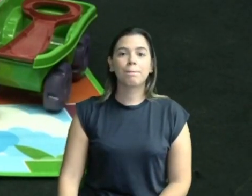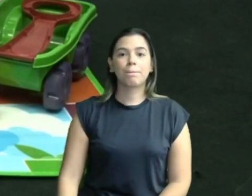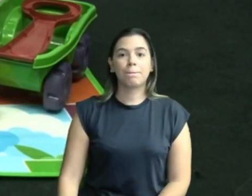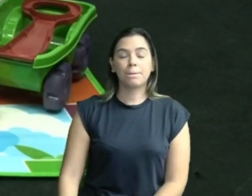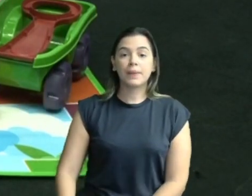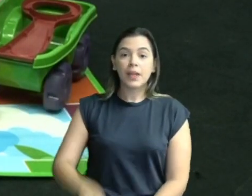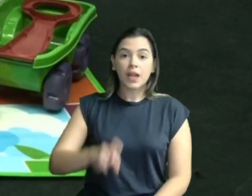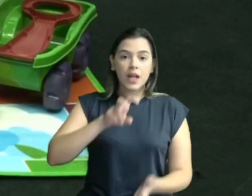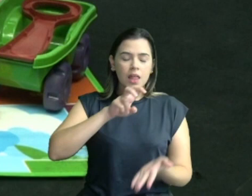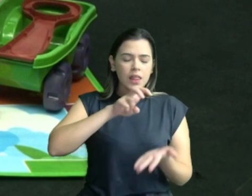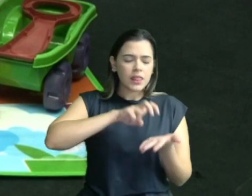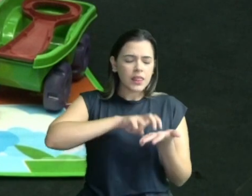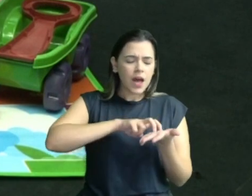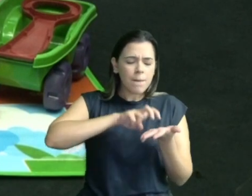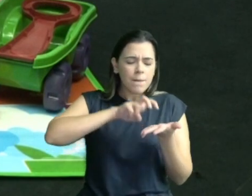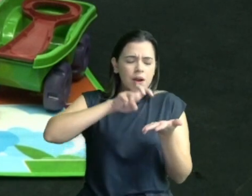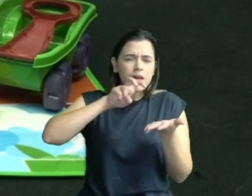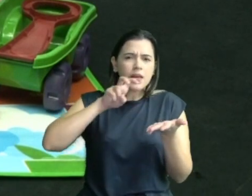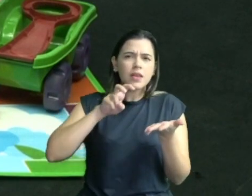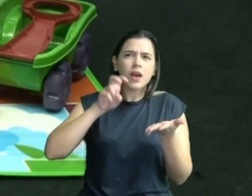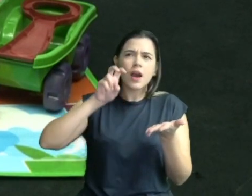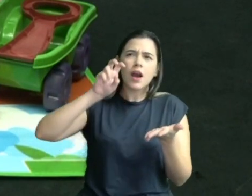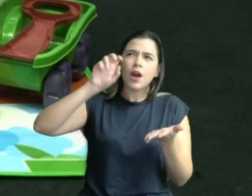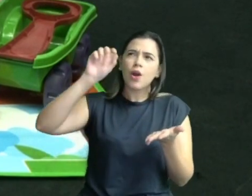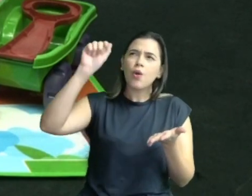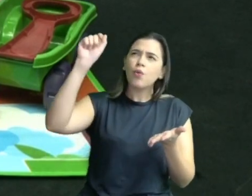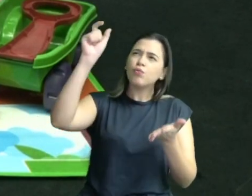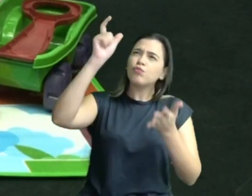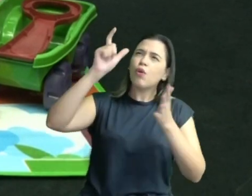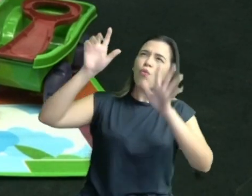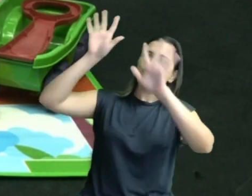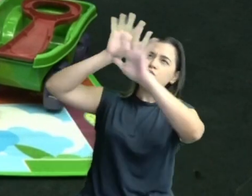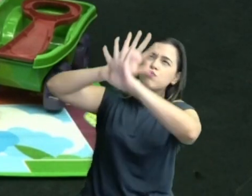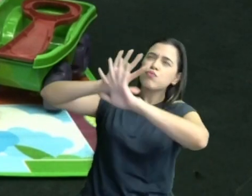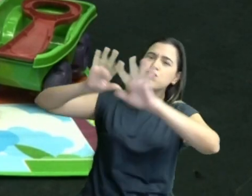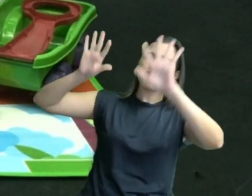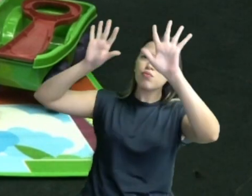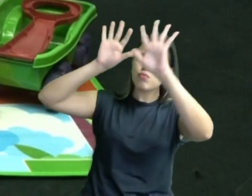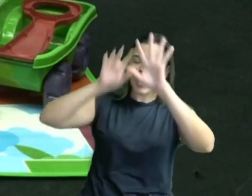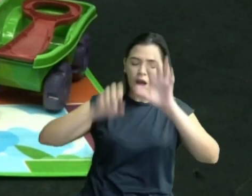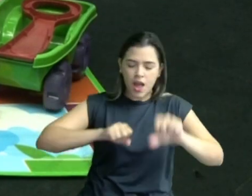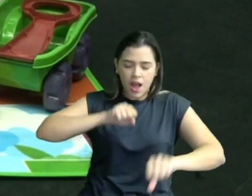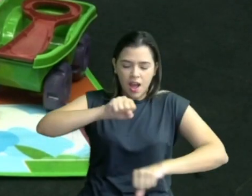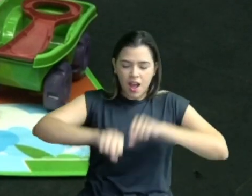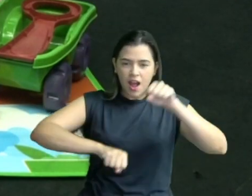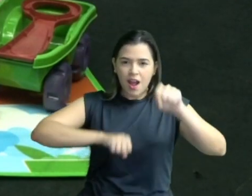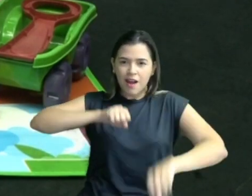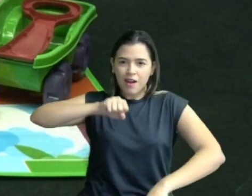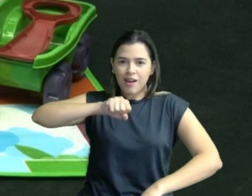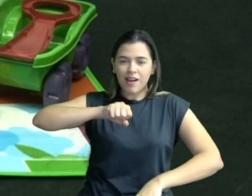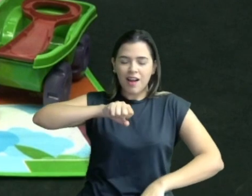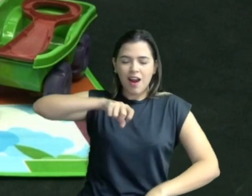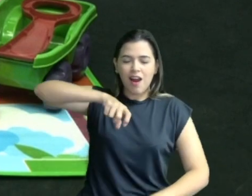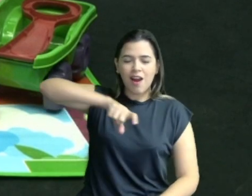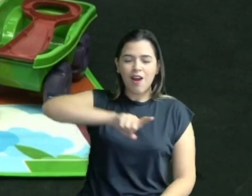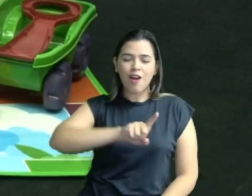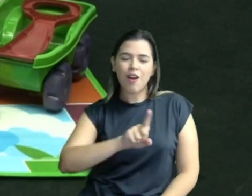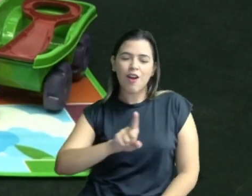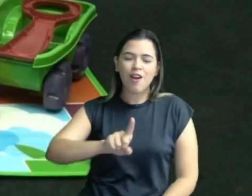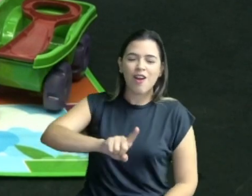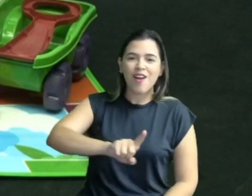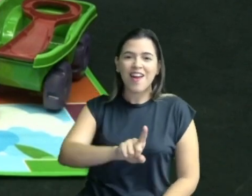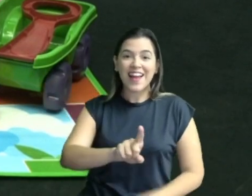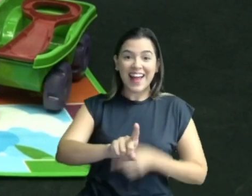E na manhã ensolarada pedalando pela estrada alguém vem vindo do Sul